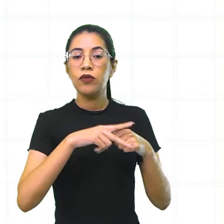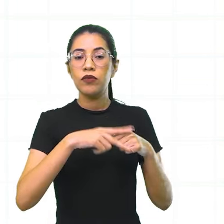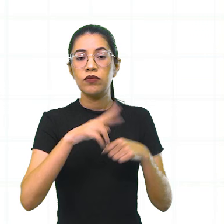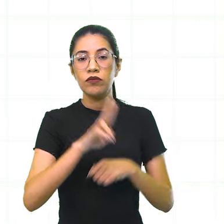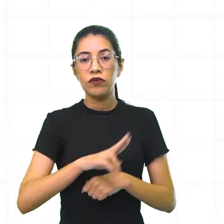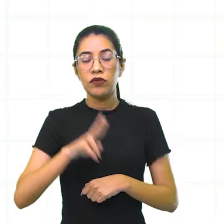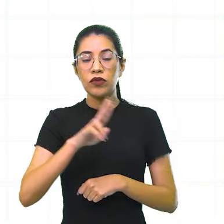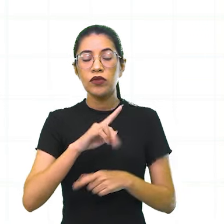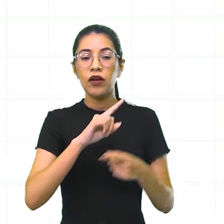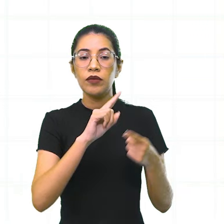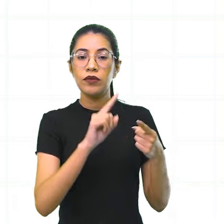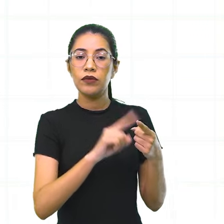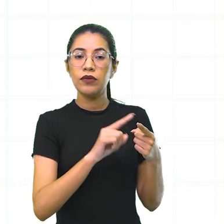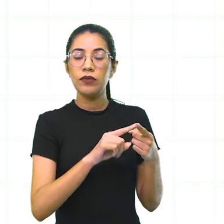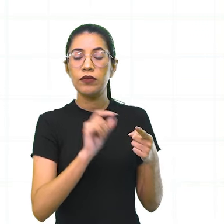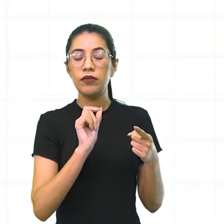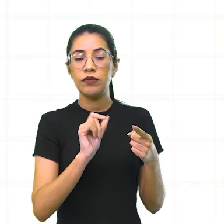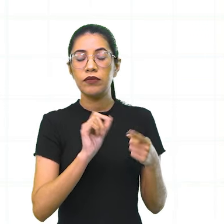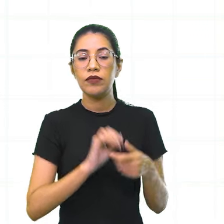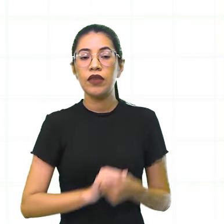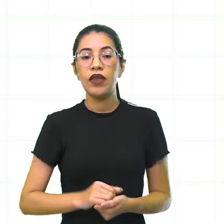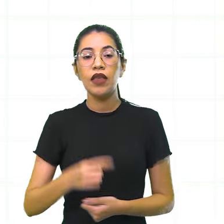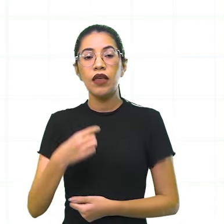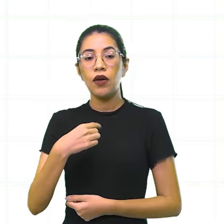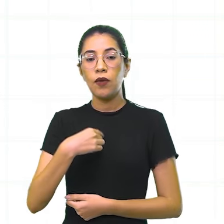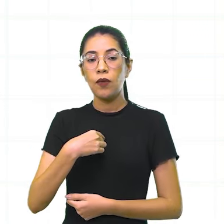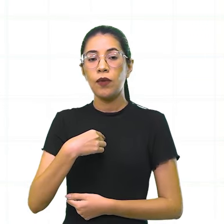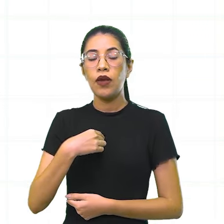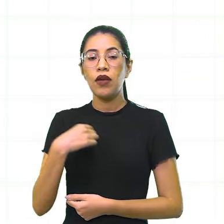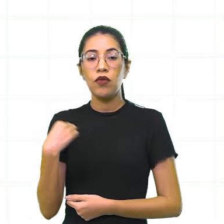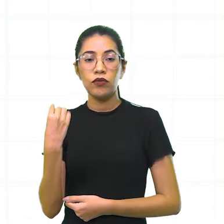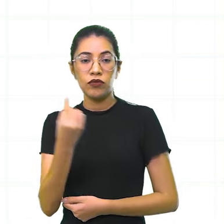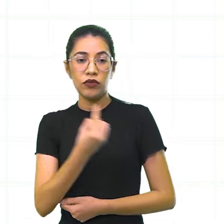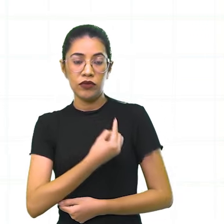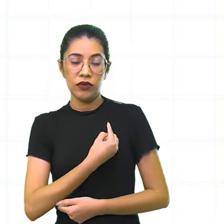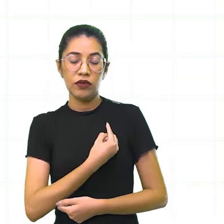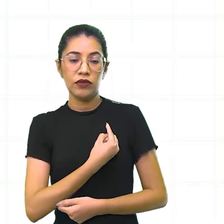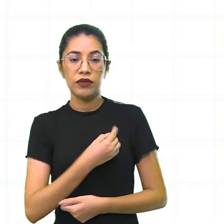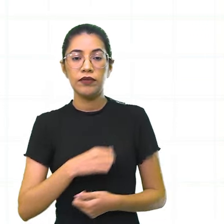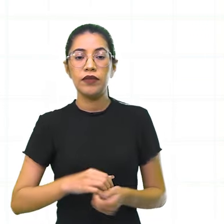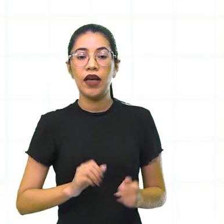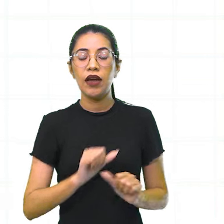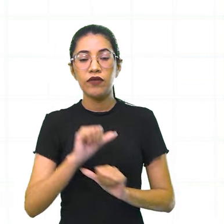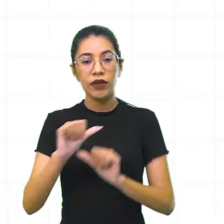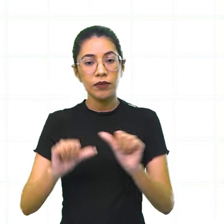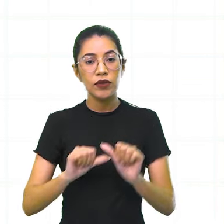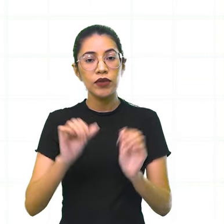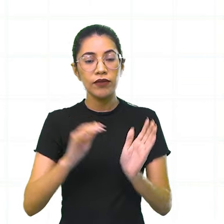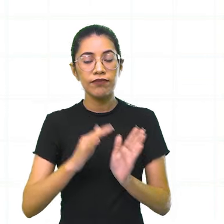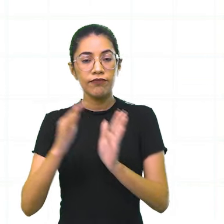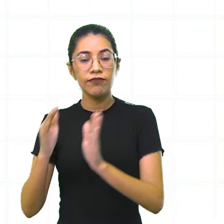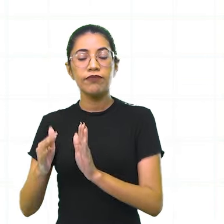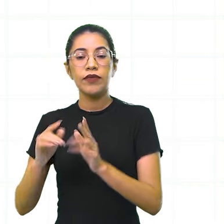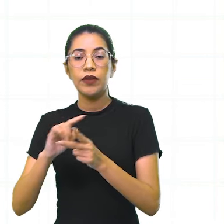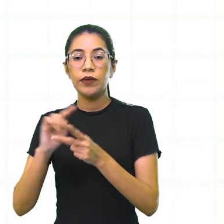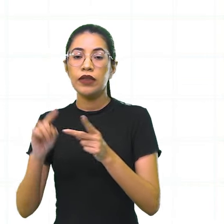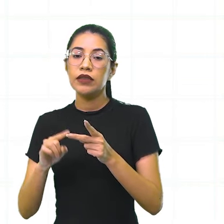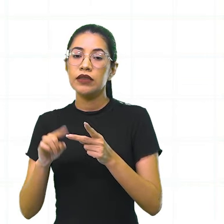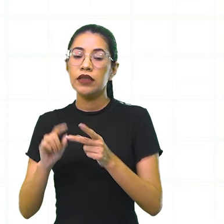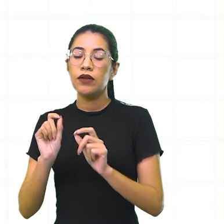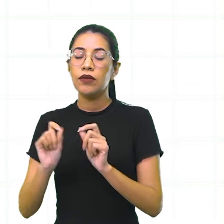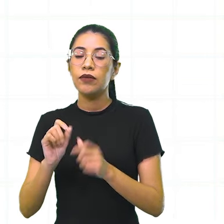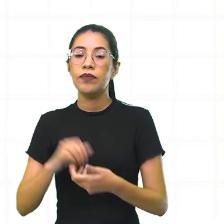no discurso direto, né? Eu, nós, passam para o discurso indireto